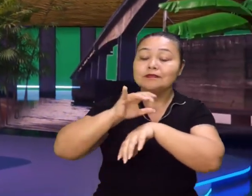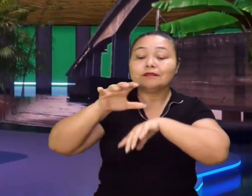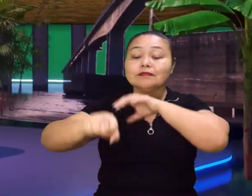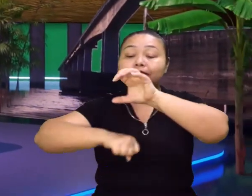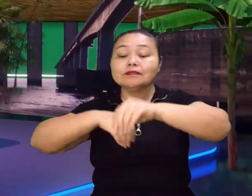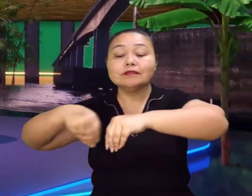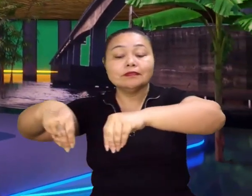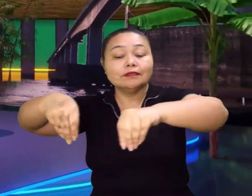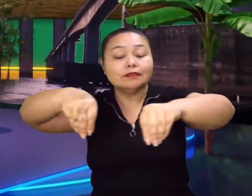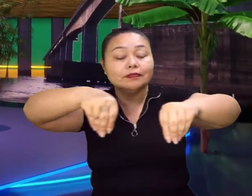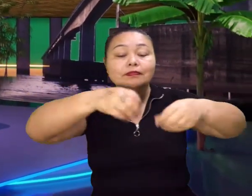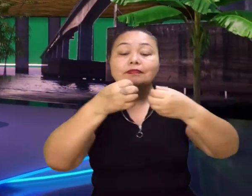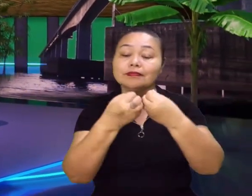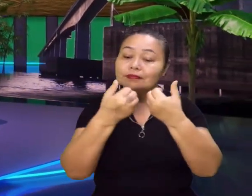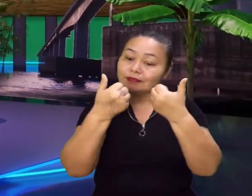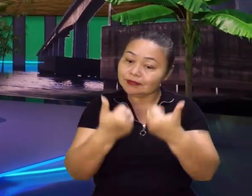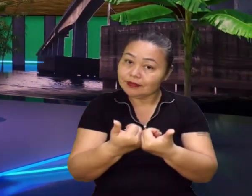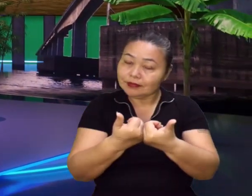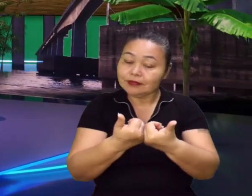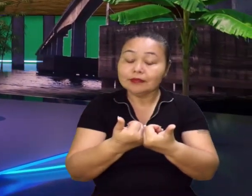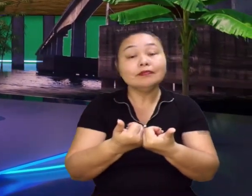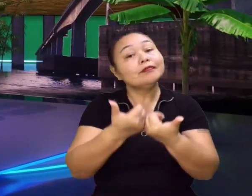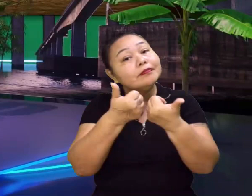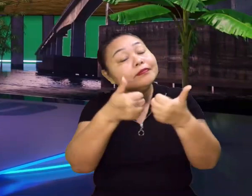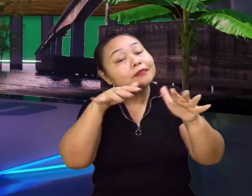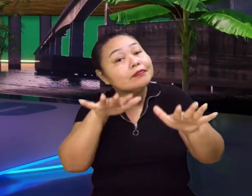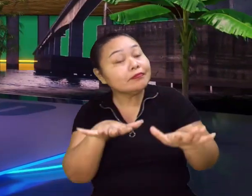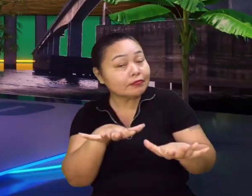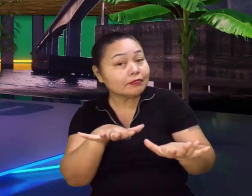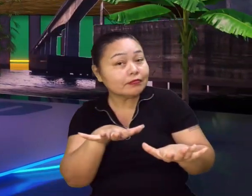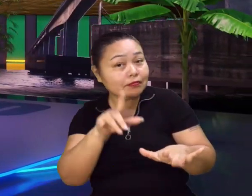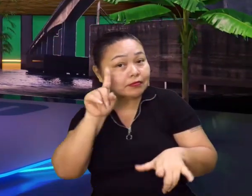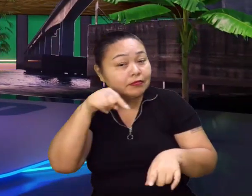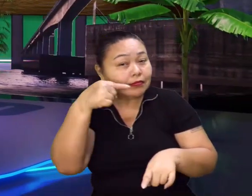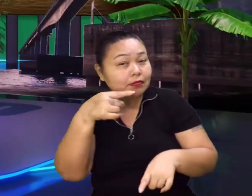do território. Muito bem. Então é isso, galerinha. A gente vai